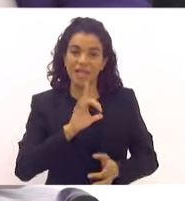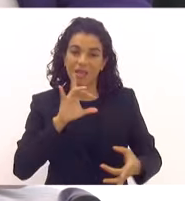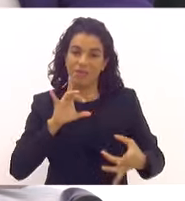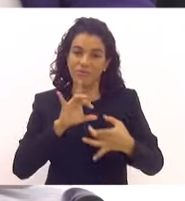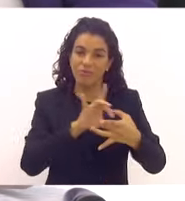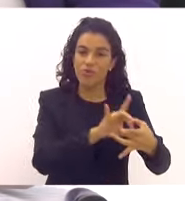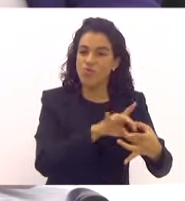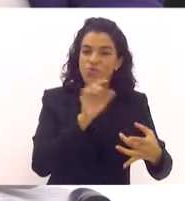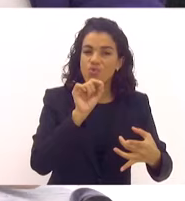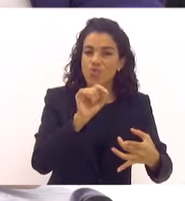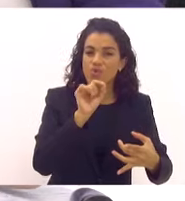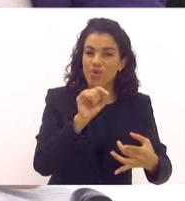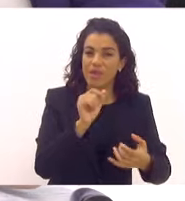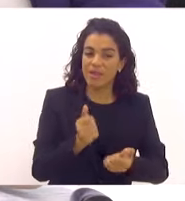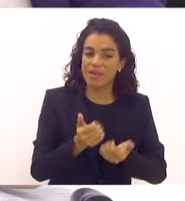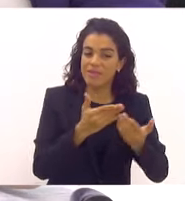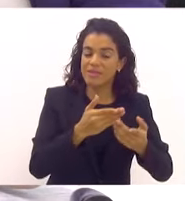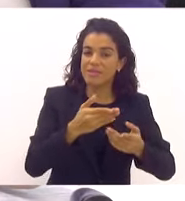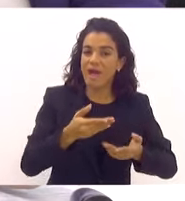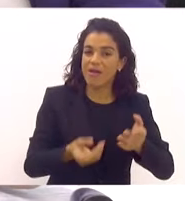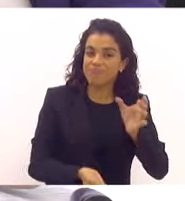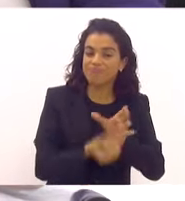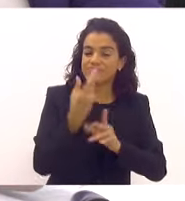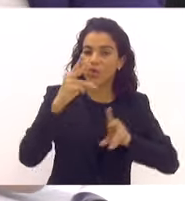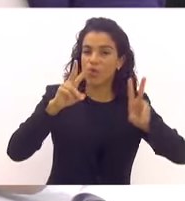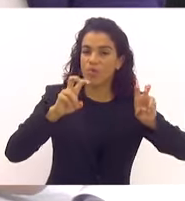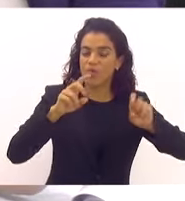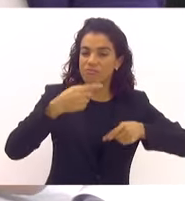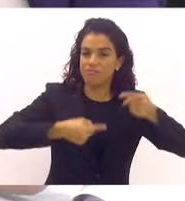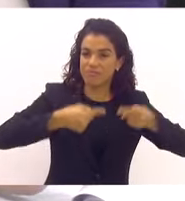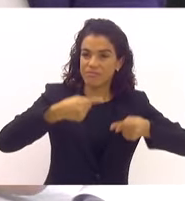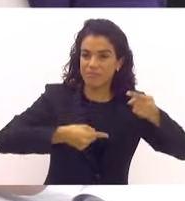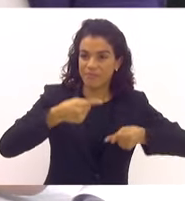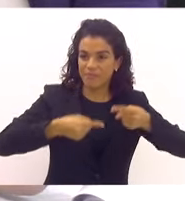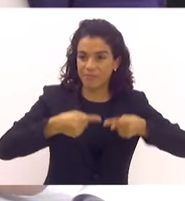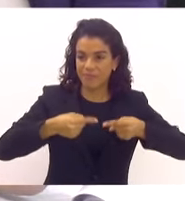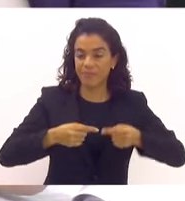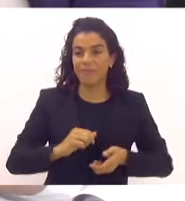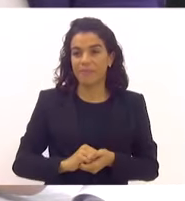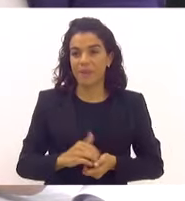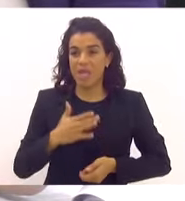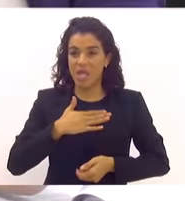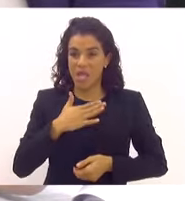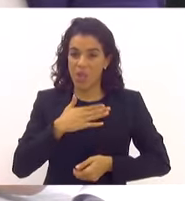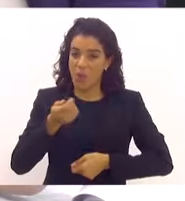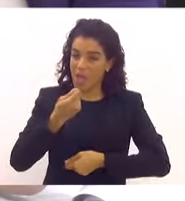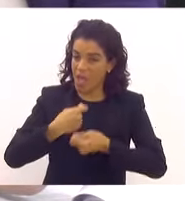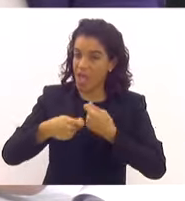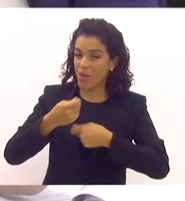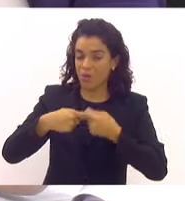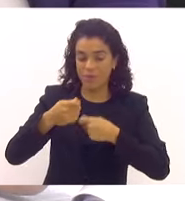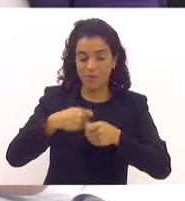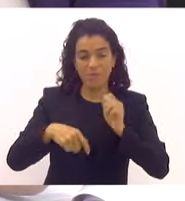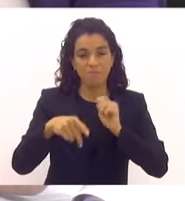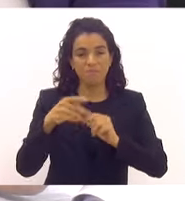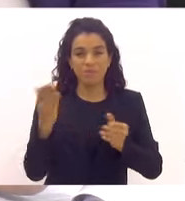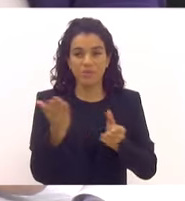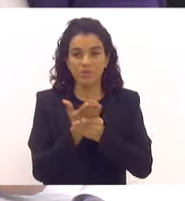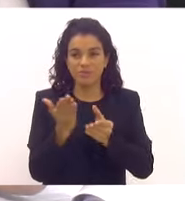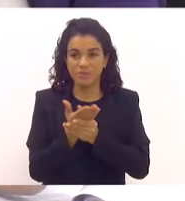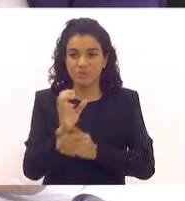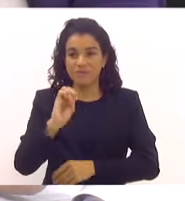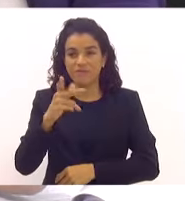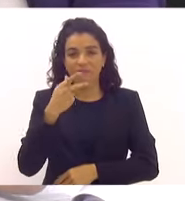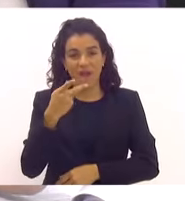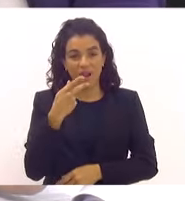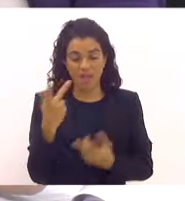de dar voz a um debate. Agora, eu sou entusiasta, como eu disse, da economia processual. Eu acho que o projeto autorizativo, se ele fala